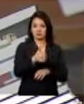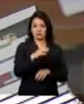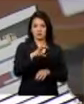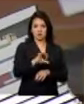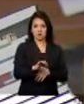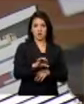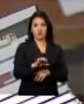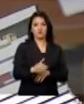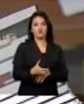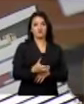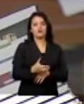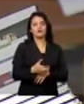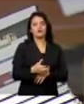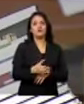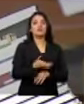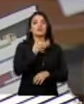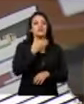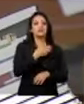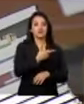19/12/2018.